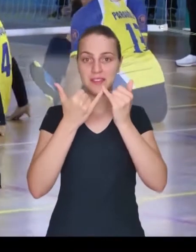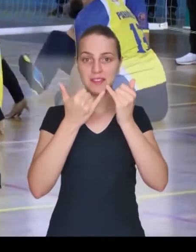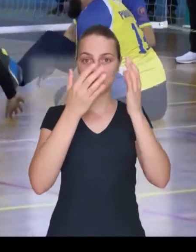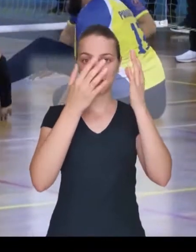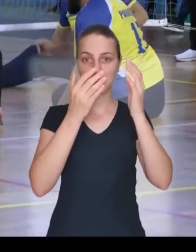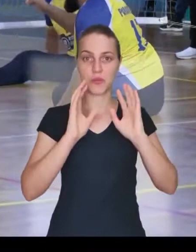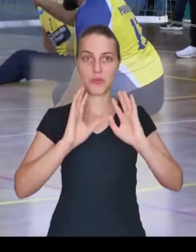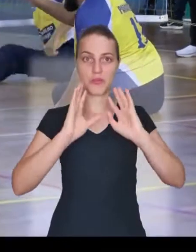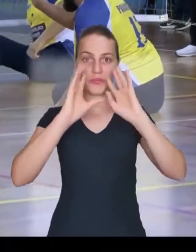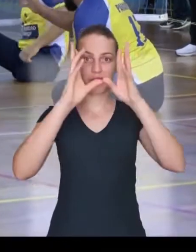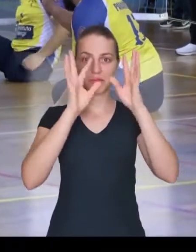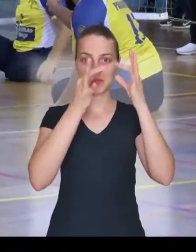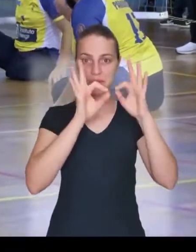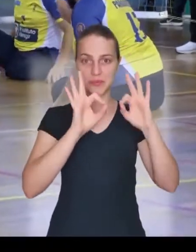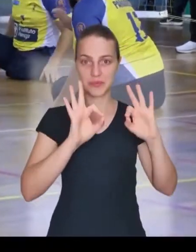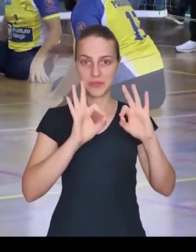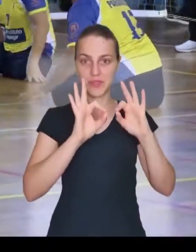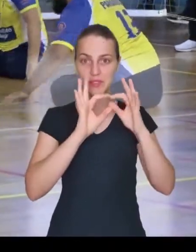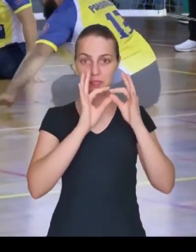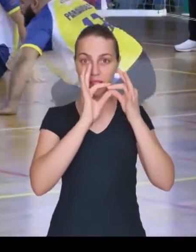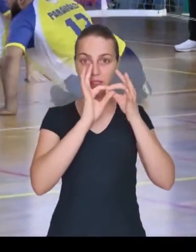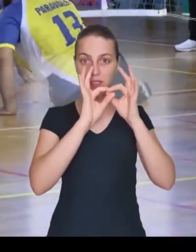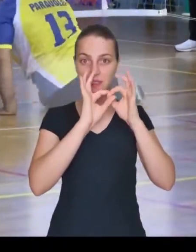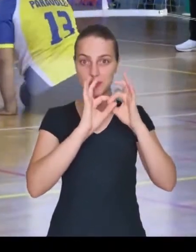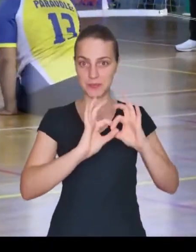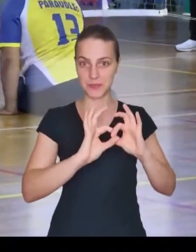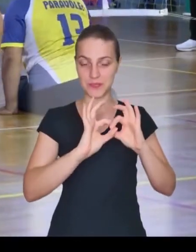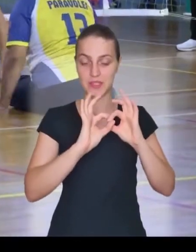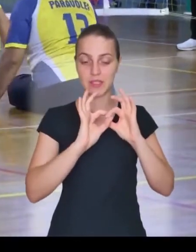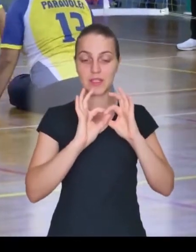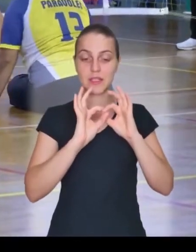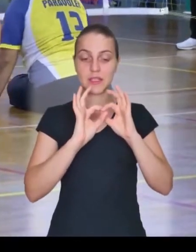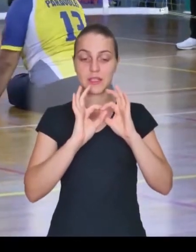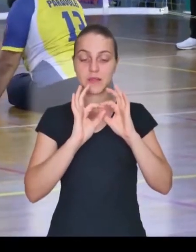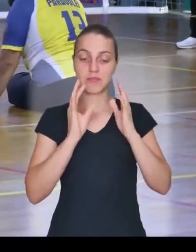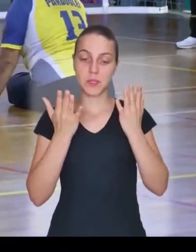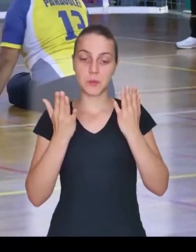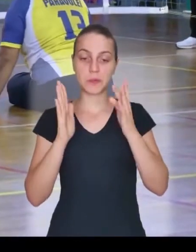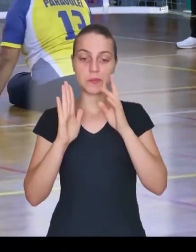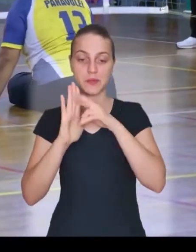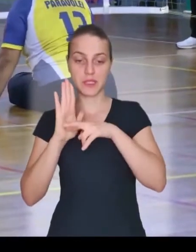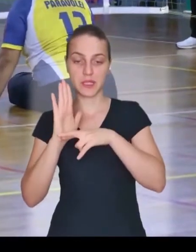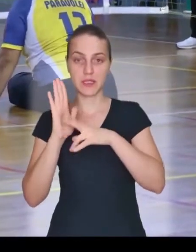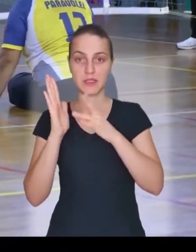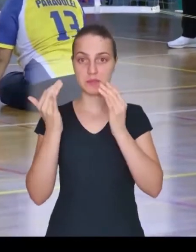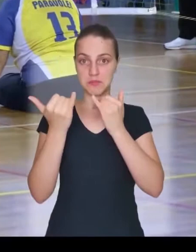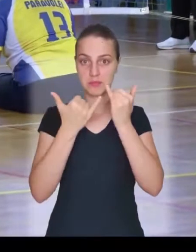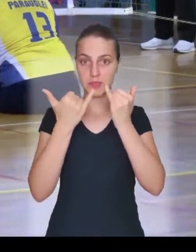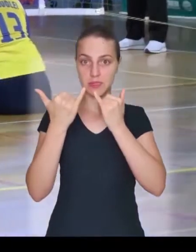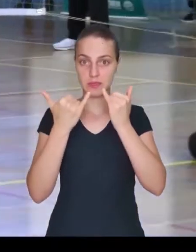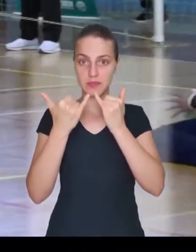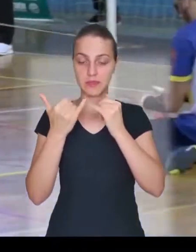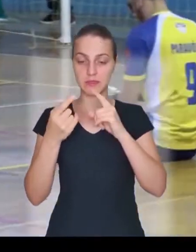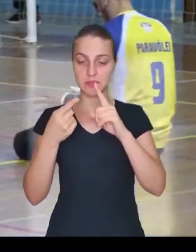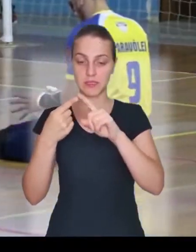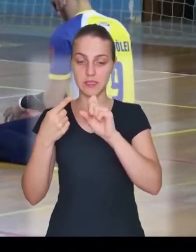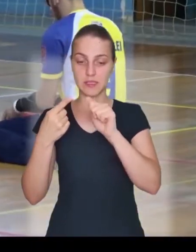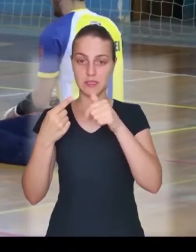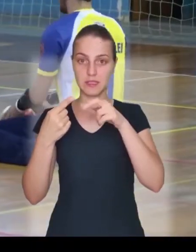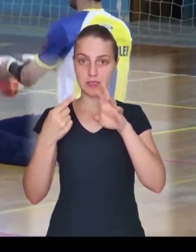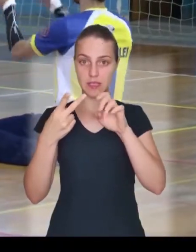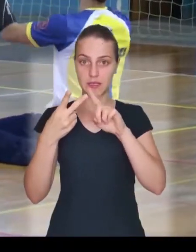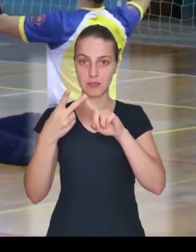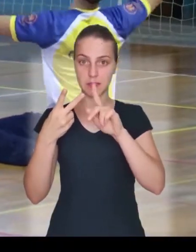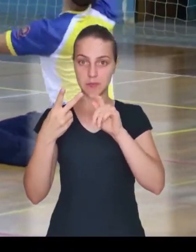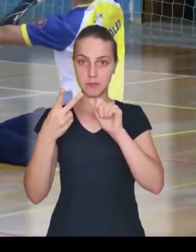sentados, né? E os fundamentos são iguais, né? Nós temos o saque, nós temos o passe,